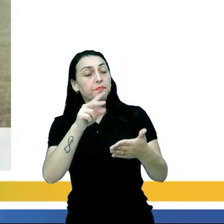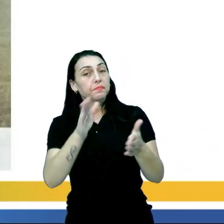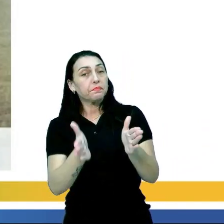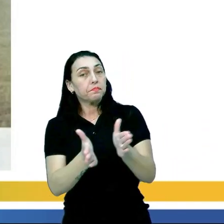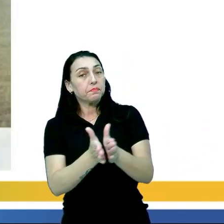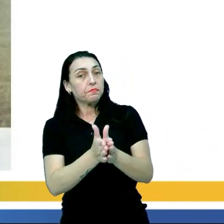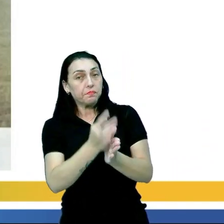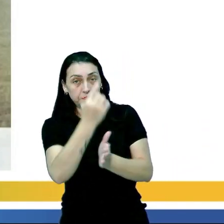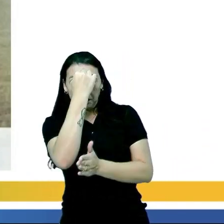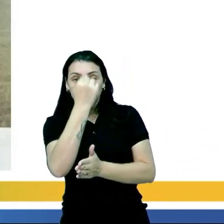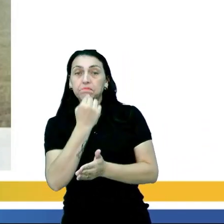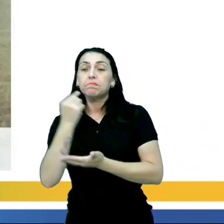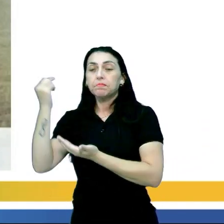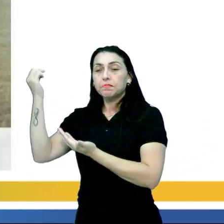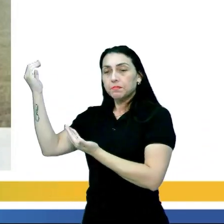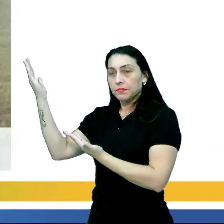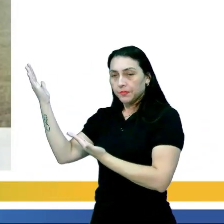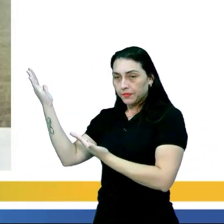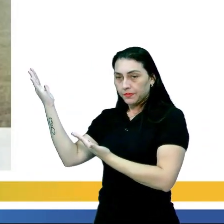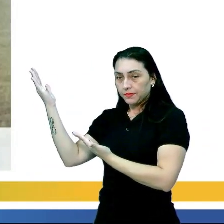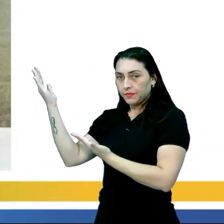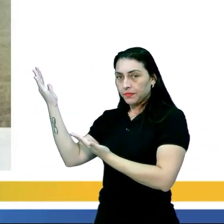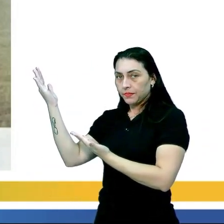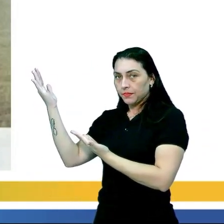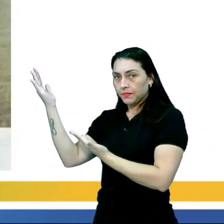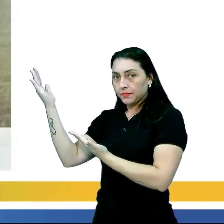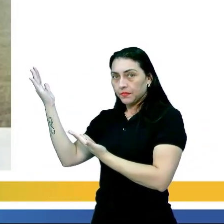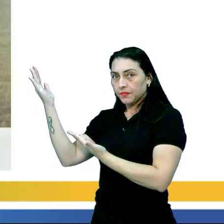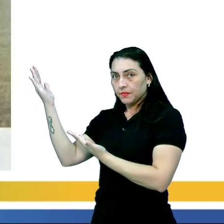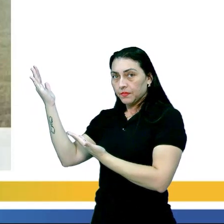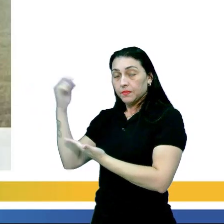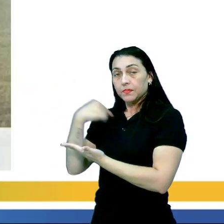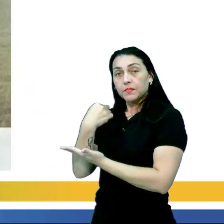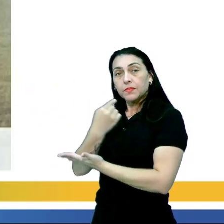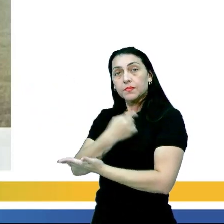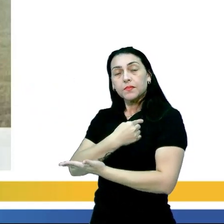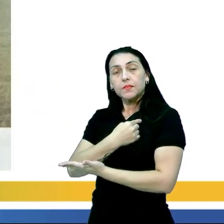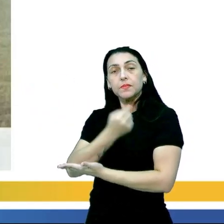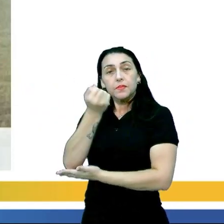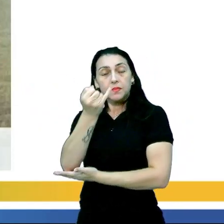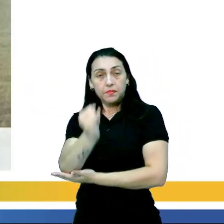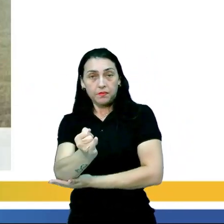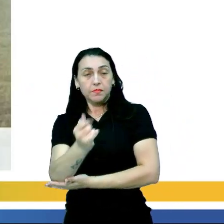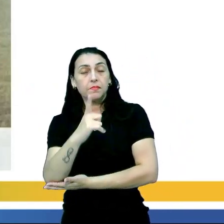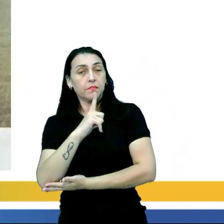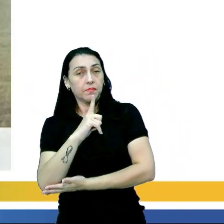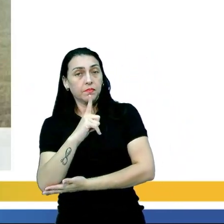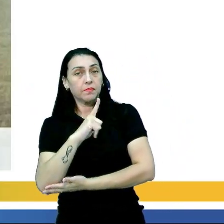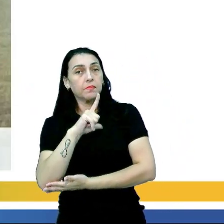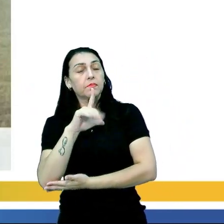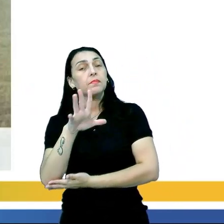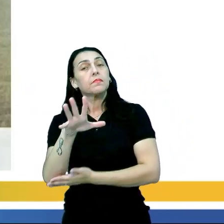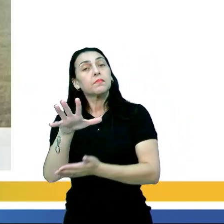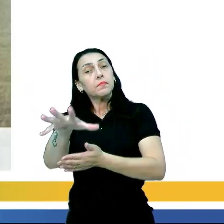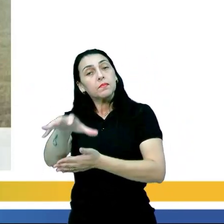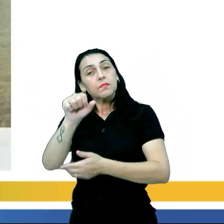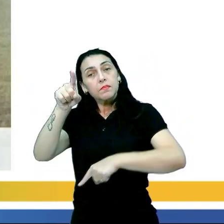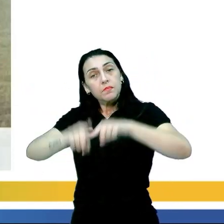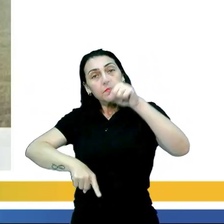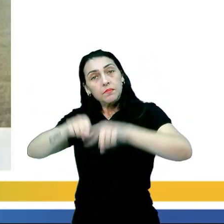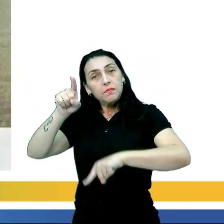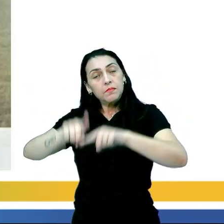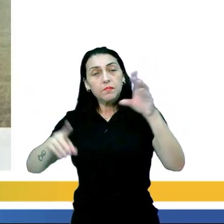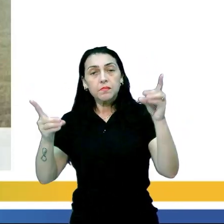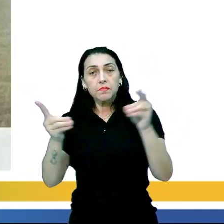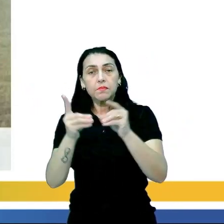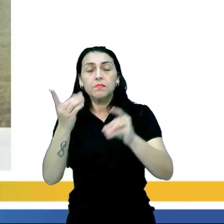primeiro essa imagem que a gente está expondo aí e nós vamos, se quiser, quem tiver, pegar na mão o material